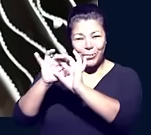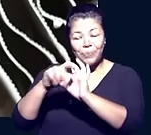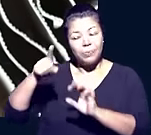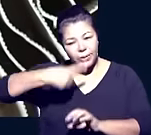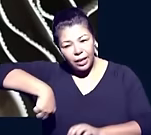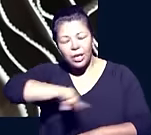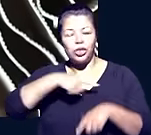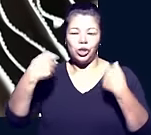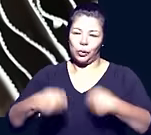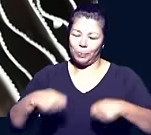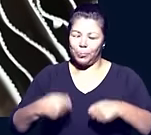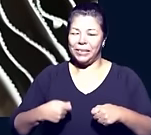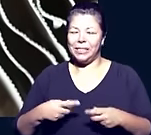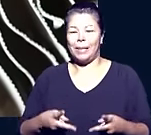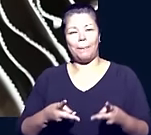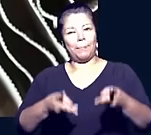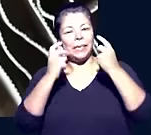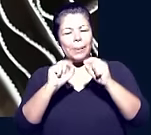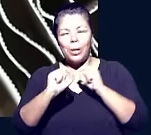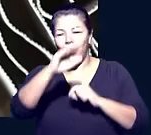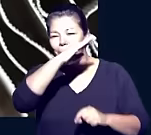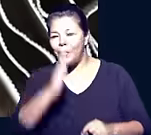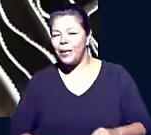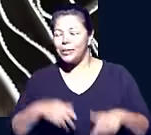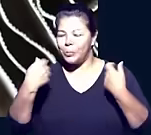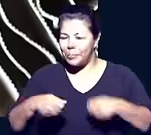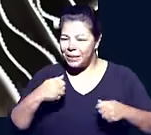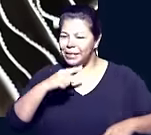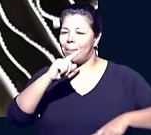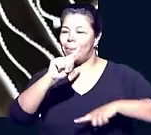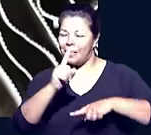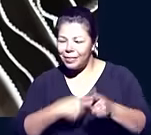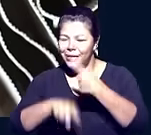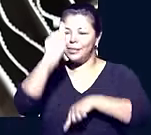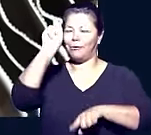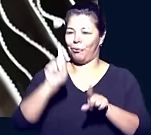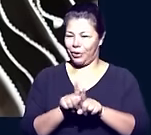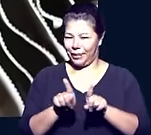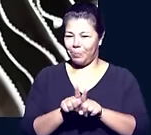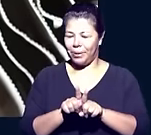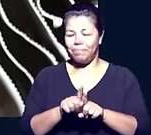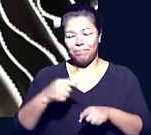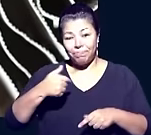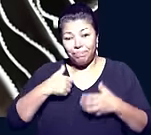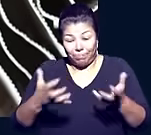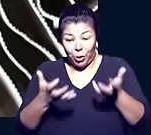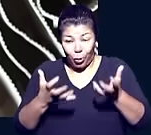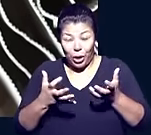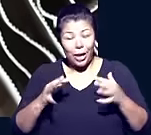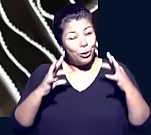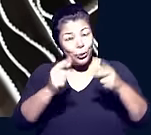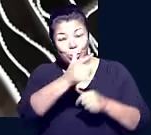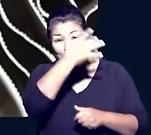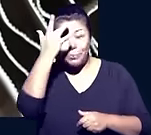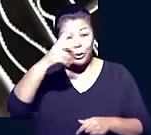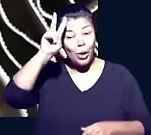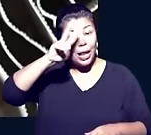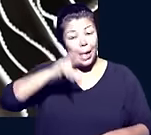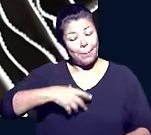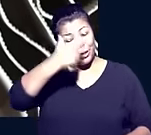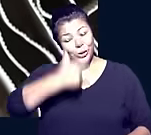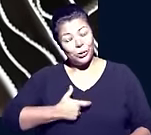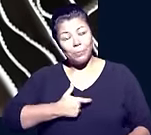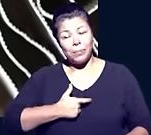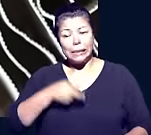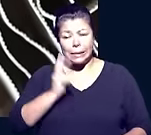Brasil precisa para se desenvolver então nosso legado é ser lembrado como um presidente que honrou que cuidou de todos os